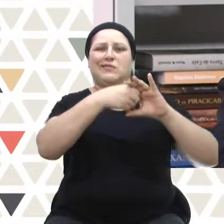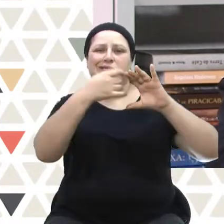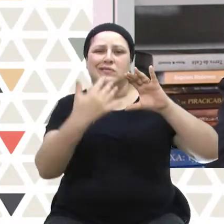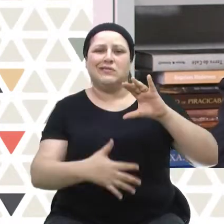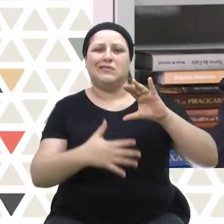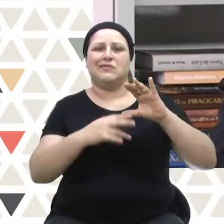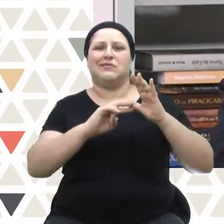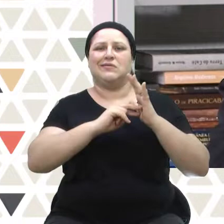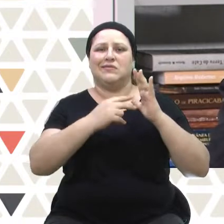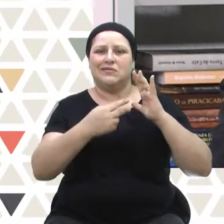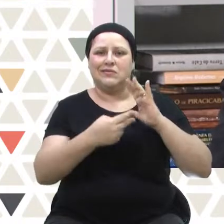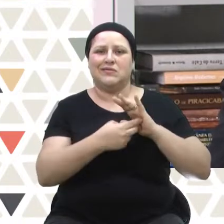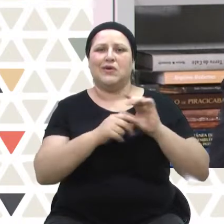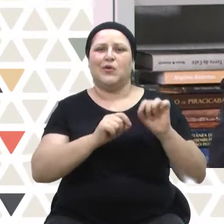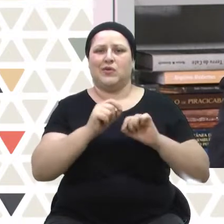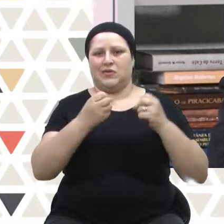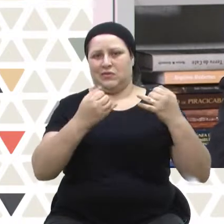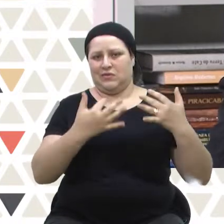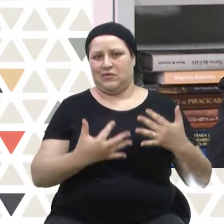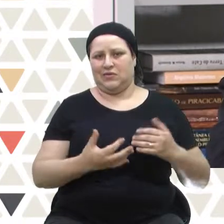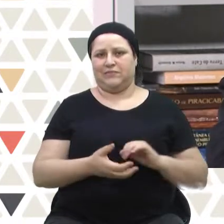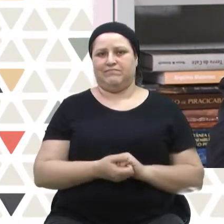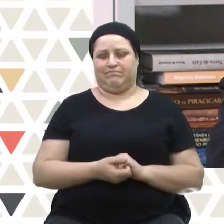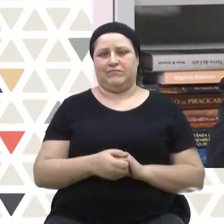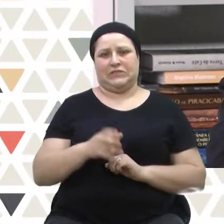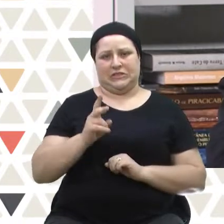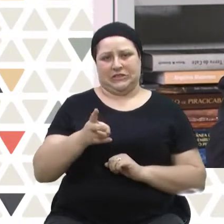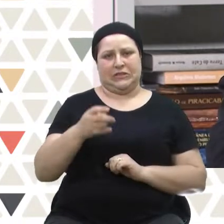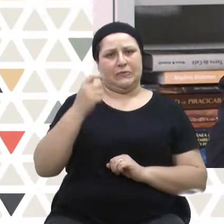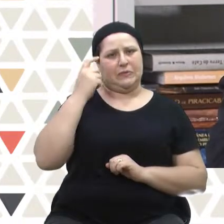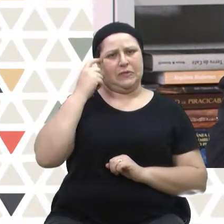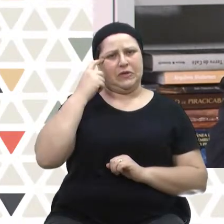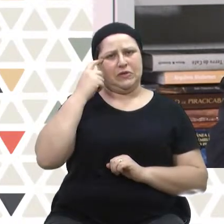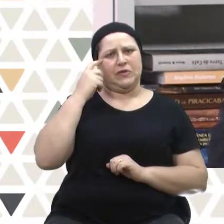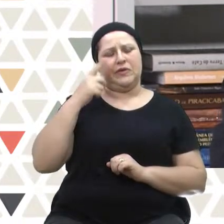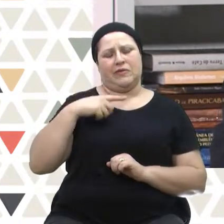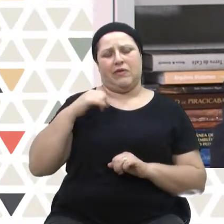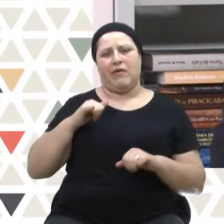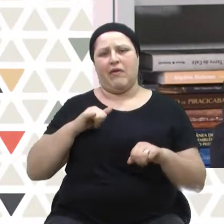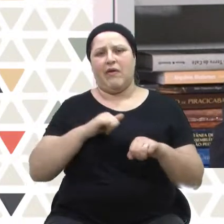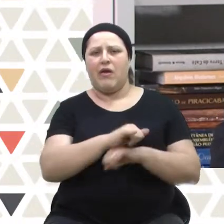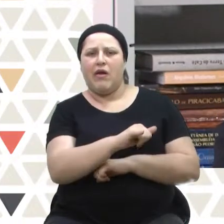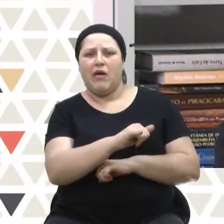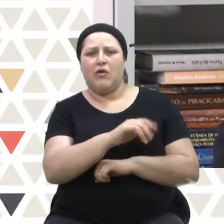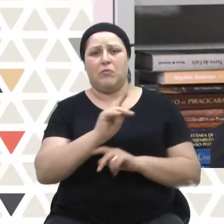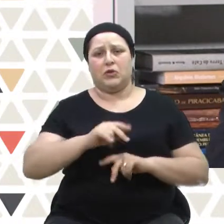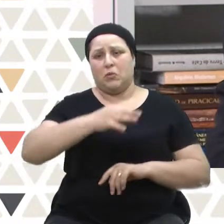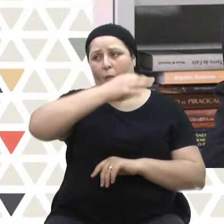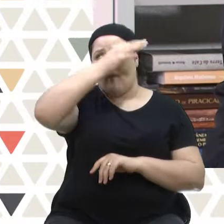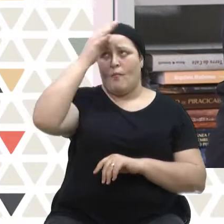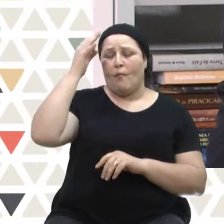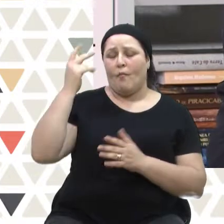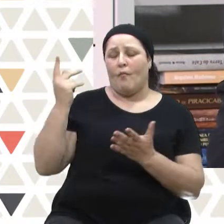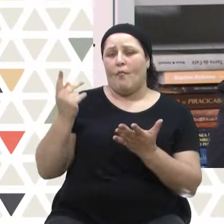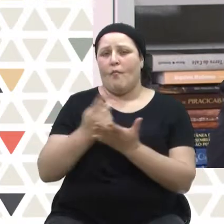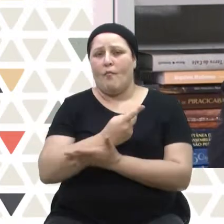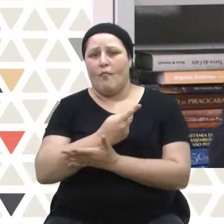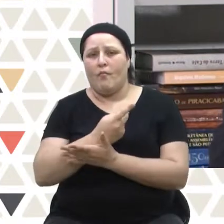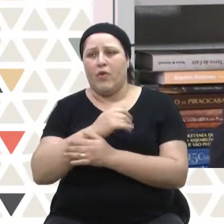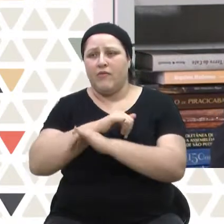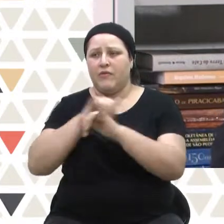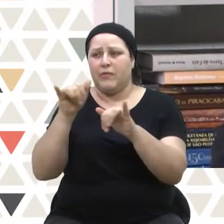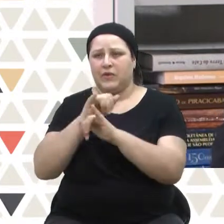nós definirmos exatamente o que nós estamos falando. Eu sempre considero que erro, um mero engano,